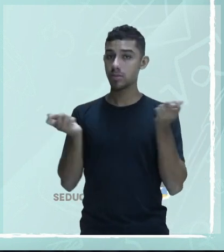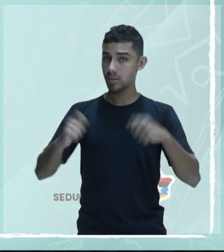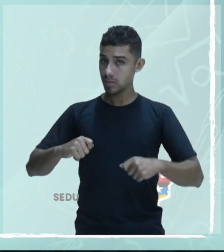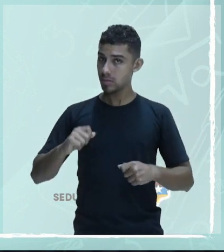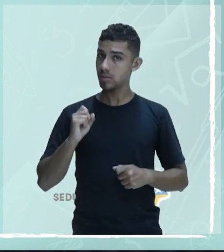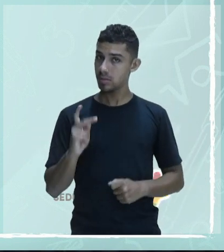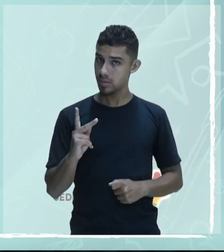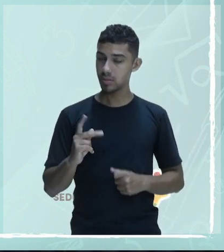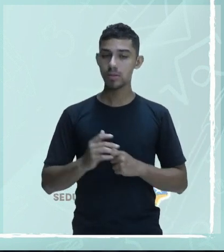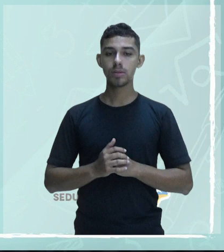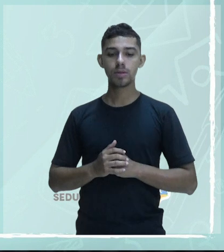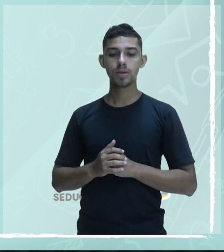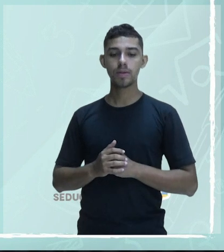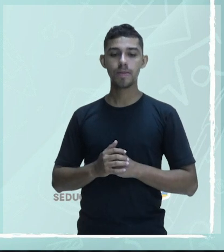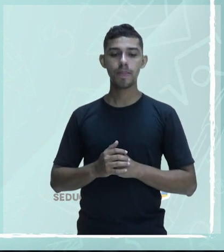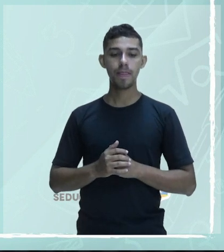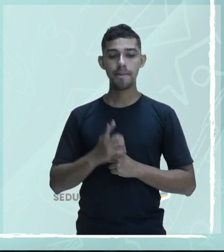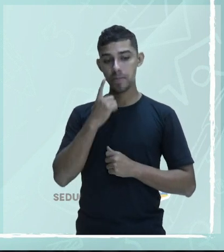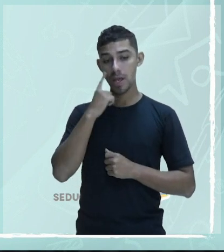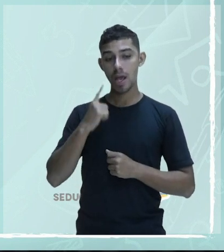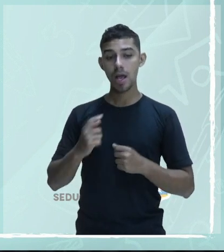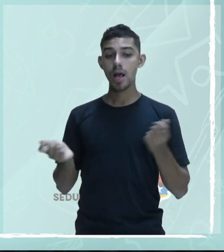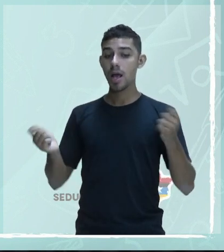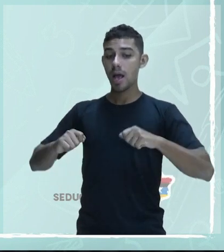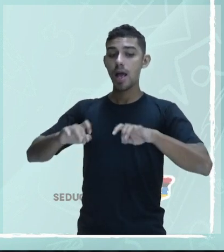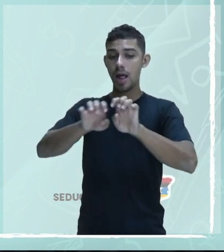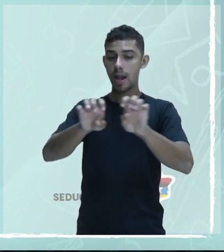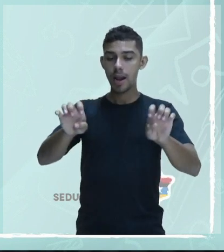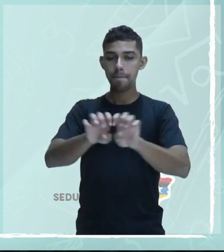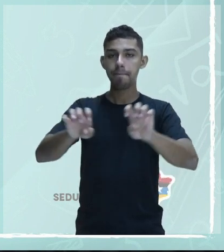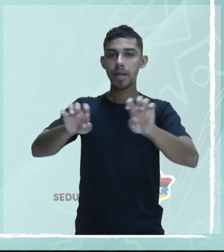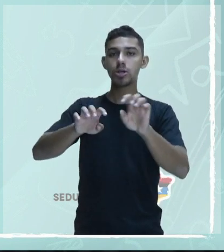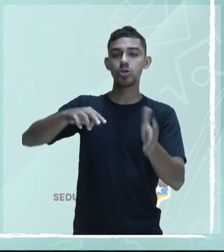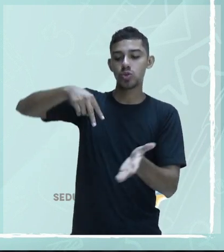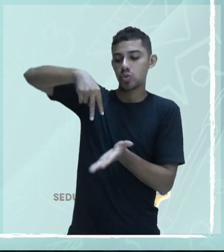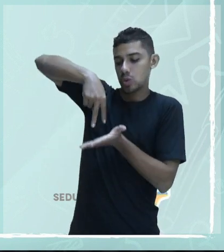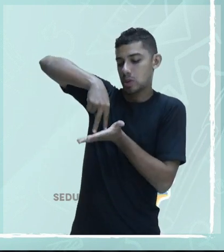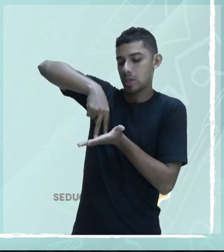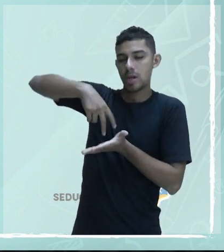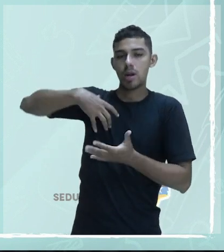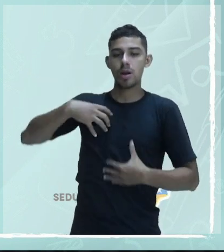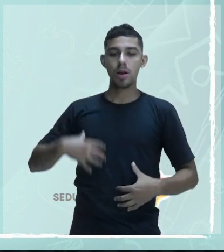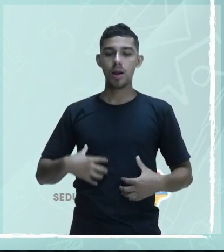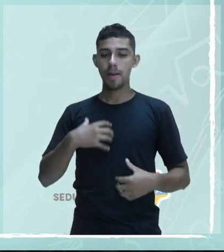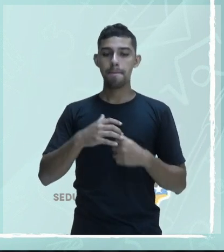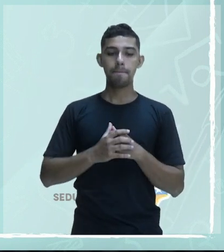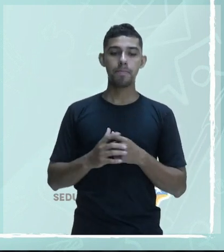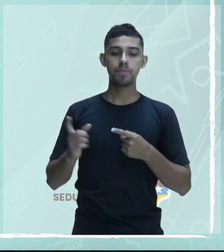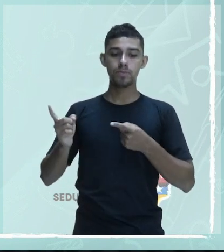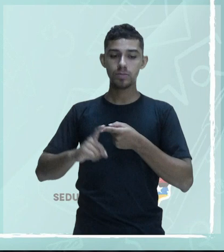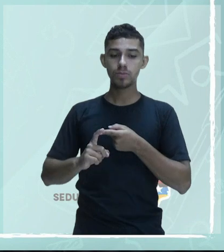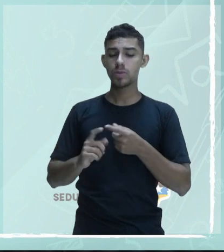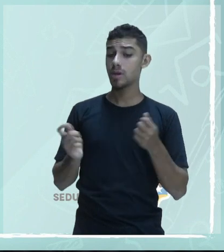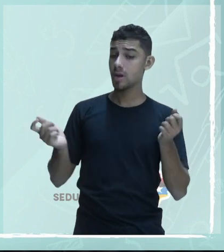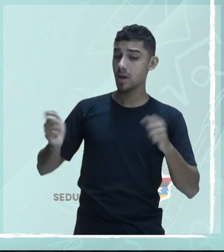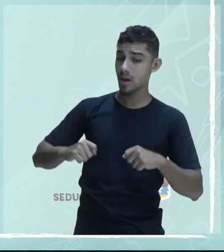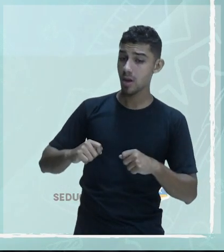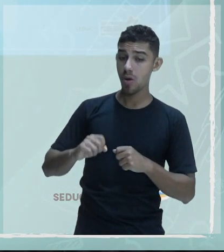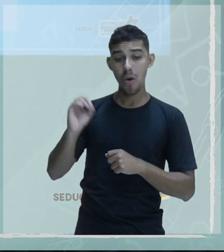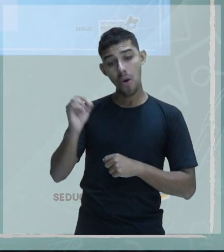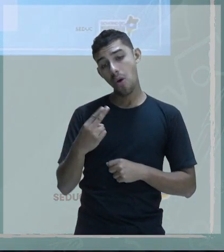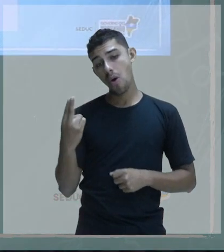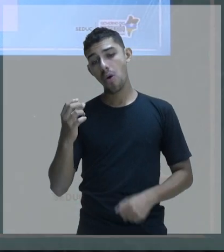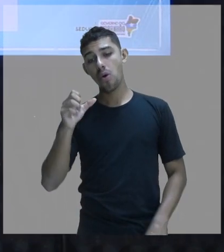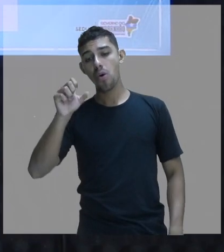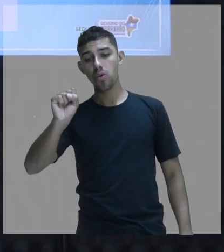certo? Eles funcionam como elementos de apoio, que são denominados o quê? Os cíngulos, os cinturão, ou cíngulos